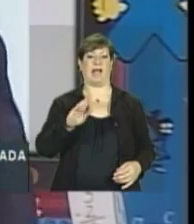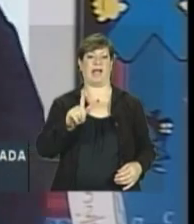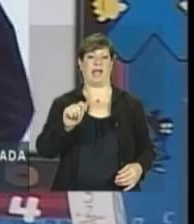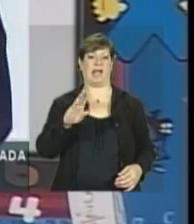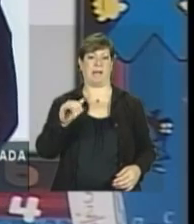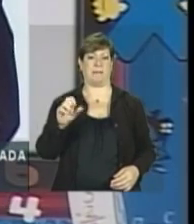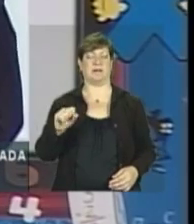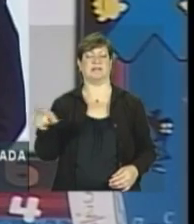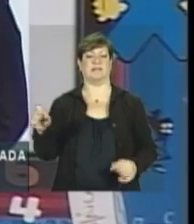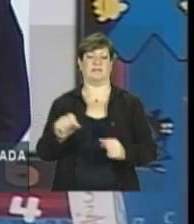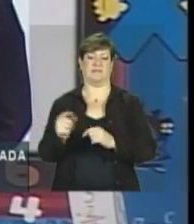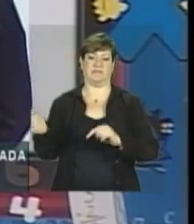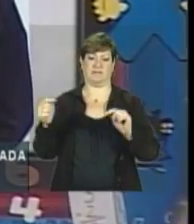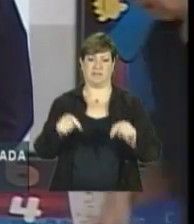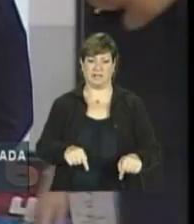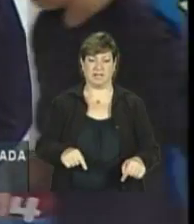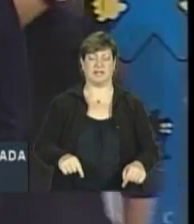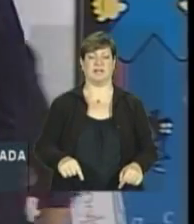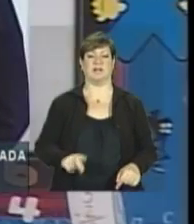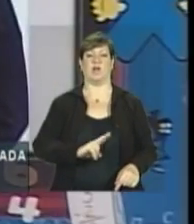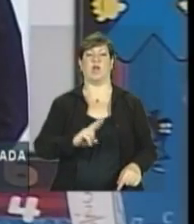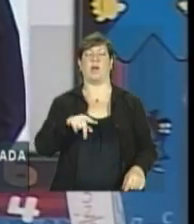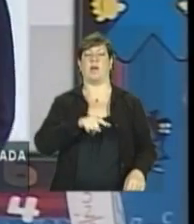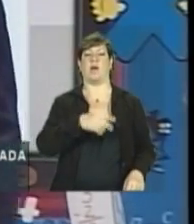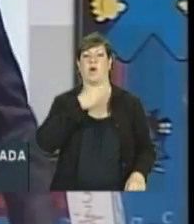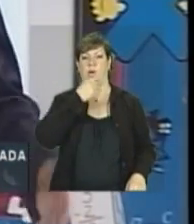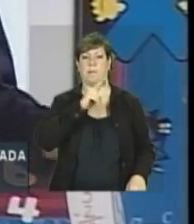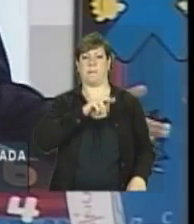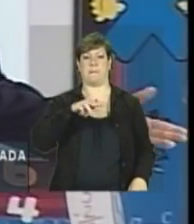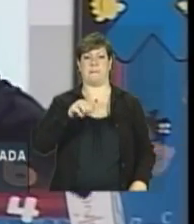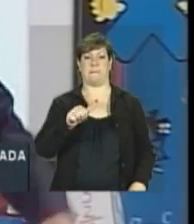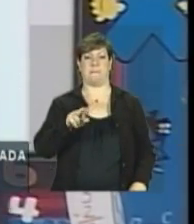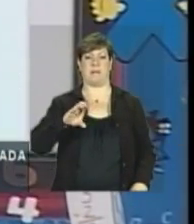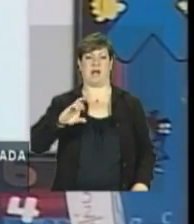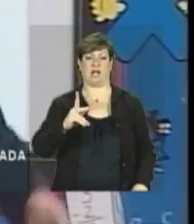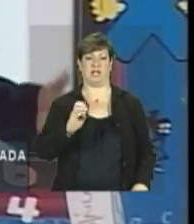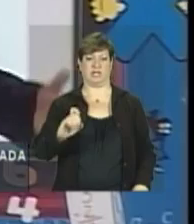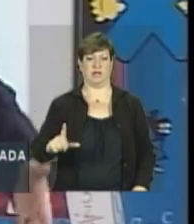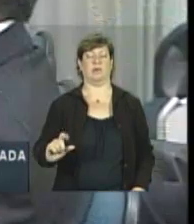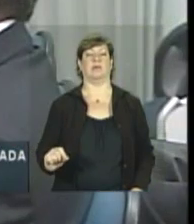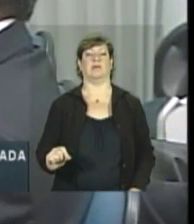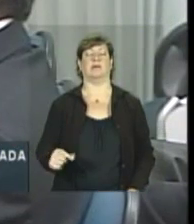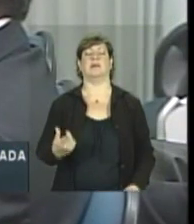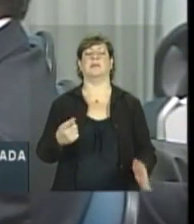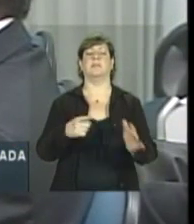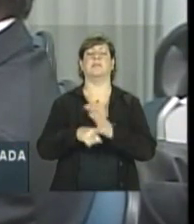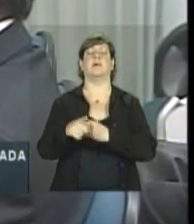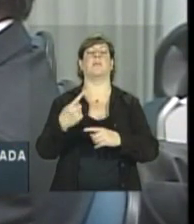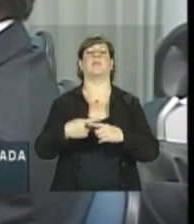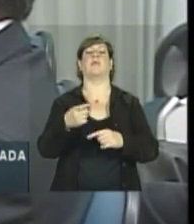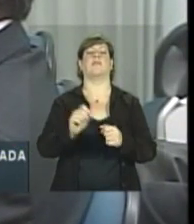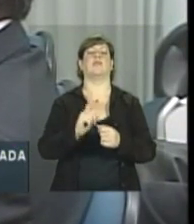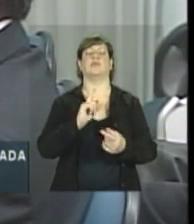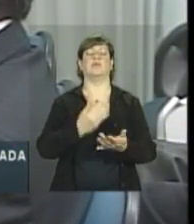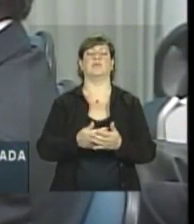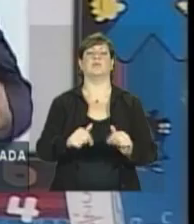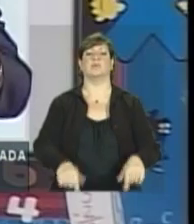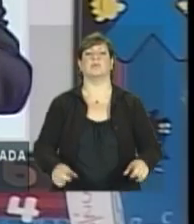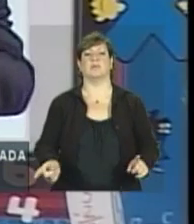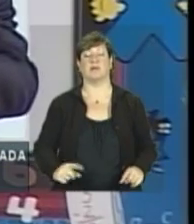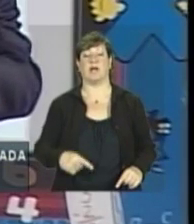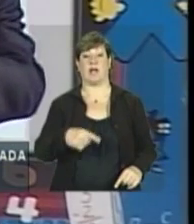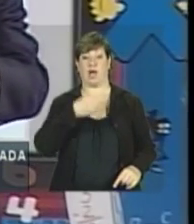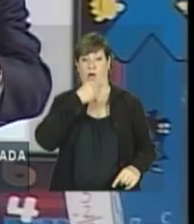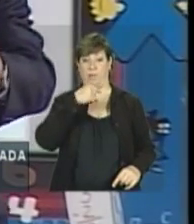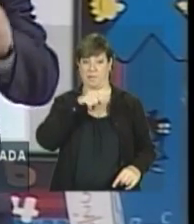o... Ele veio aqui, era Márcio o nome dele, e nós conversamos, falei, mas por que você quer estudar fora do Brasil? Por que você não faz primeira graduação aqui? E hoje tem o